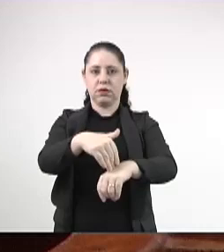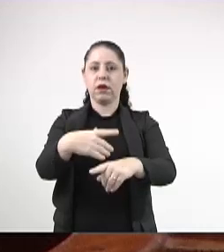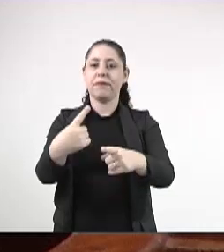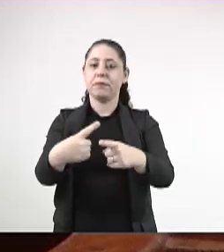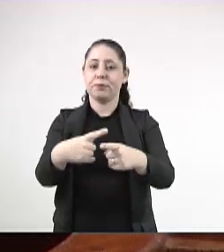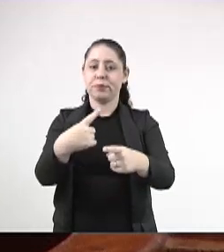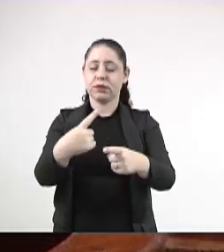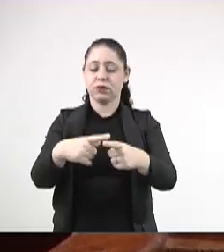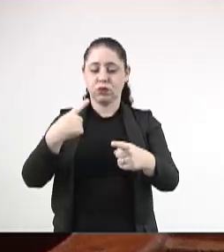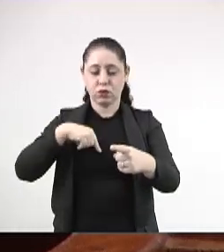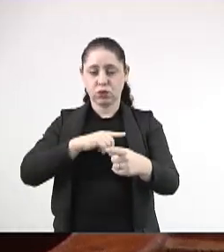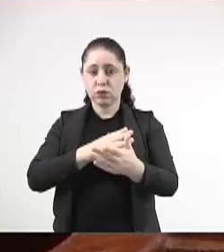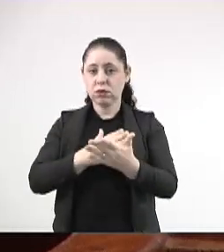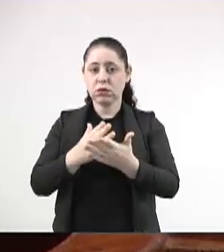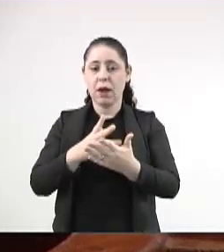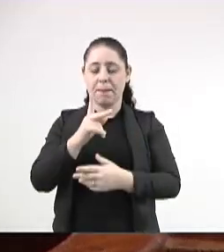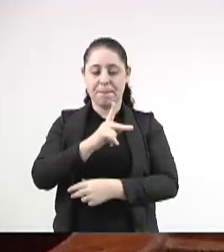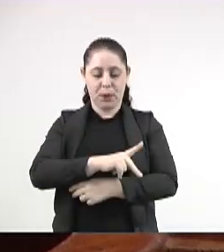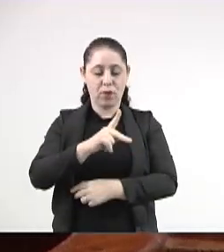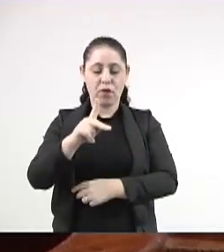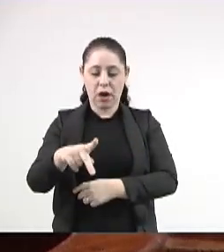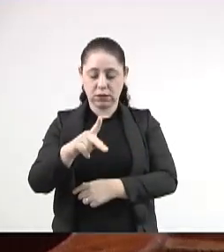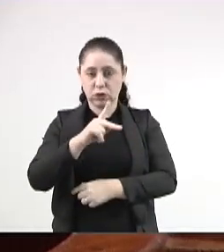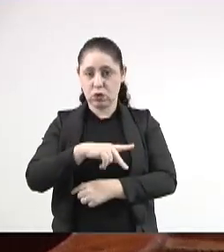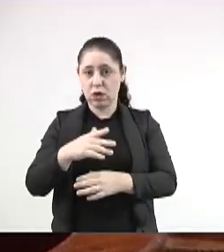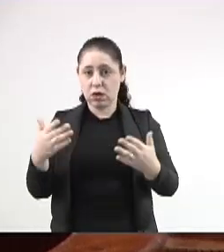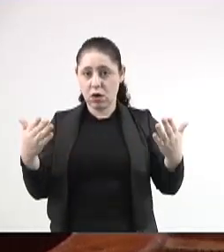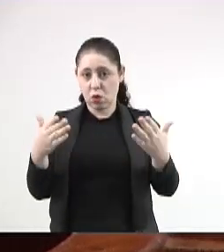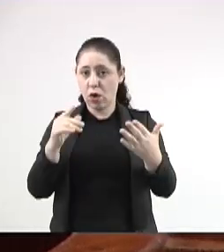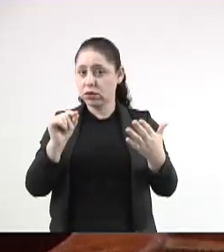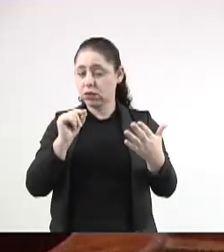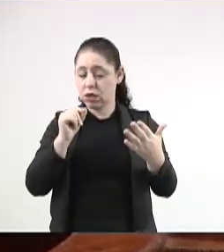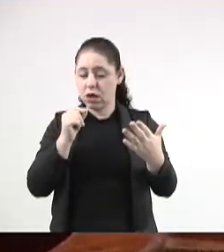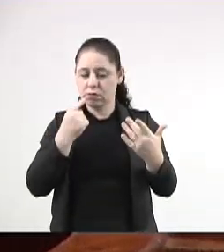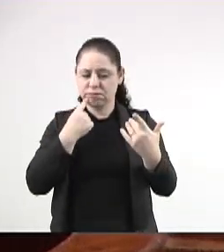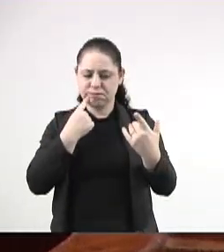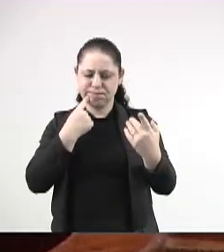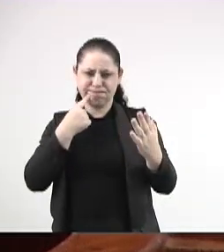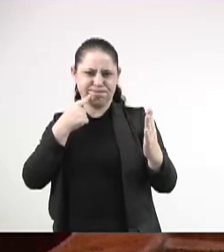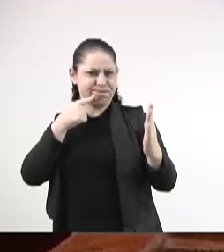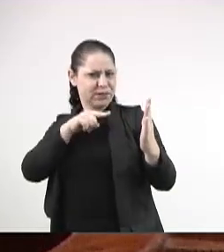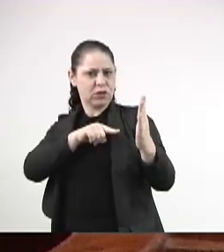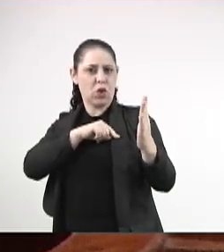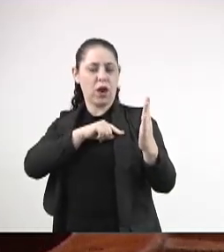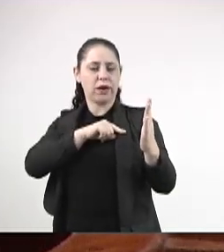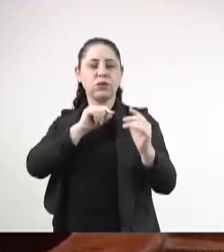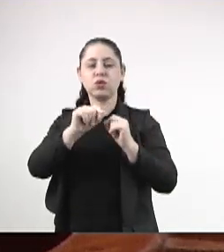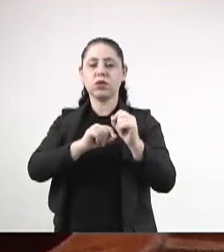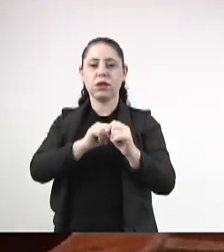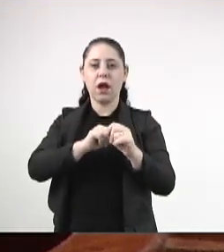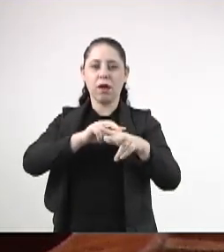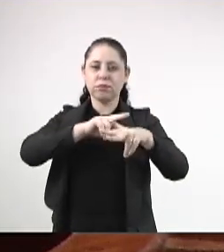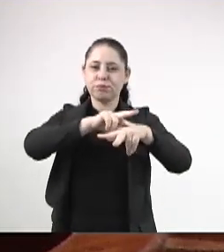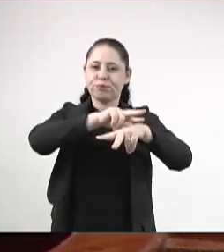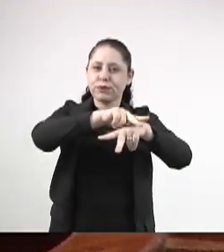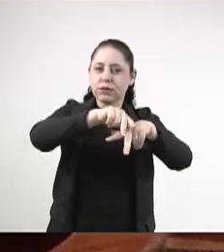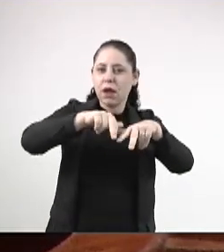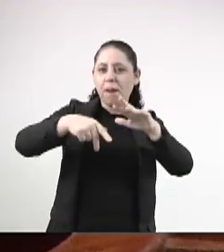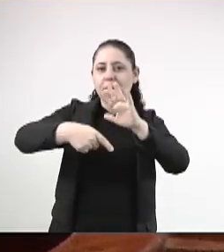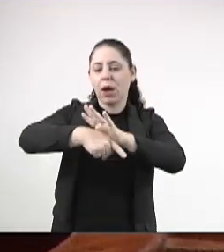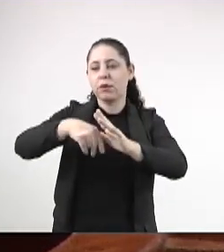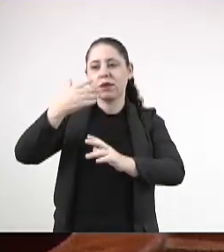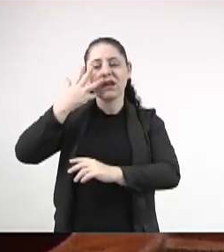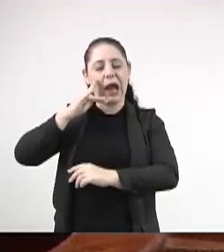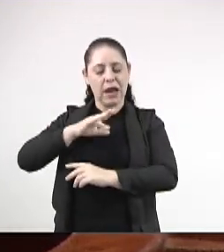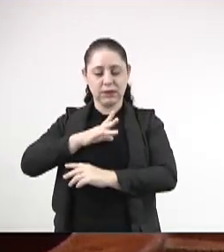Porque as professoras passaram a ser acusadas de interferir na sexualidade das